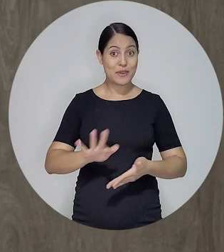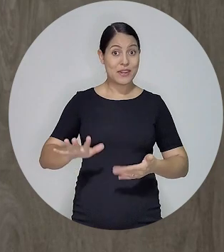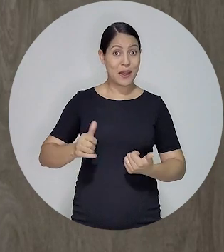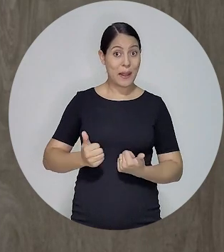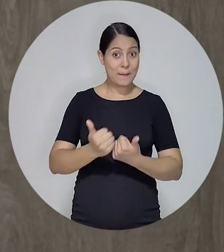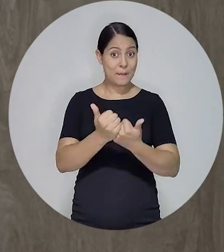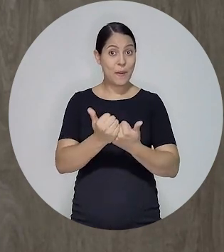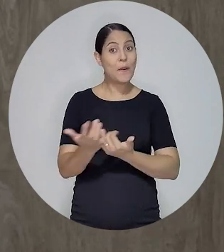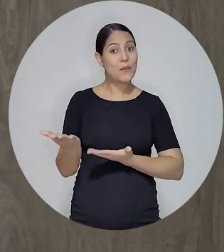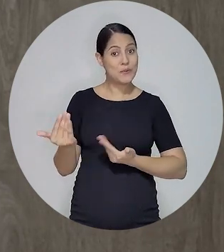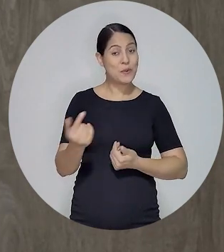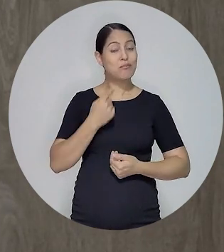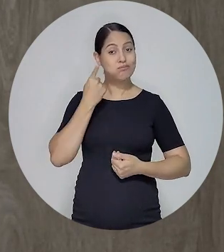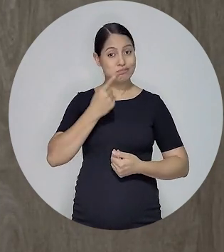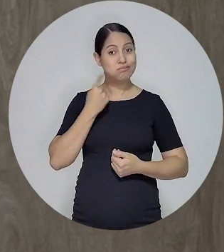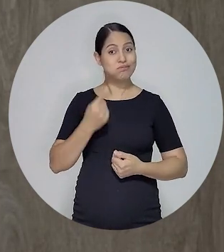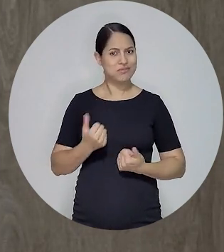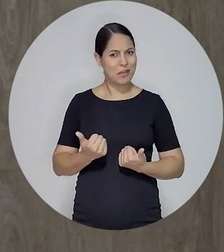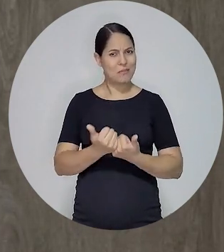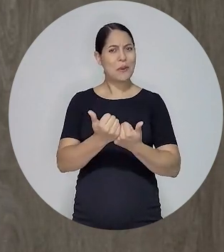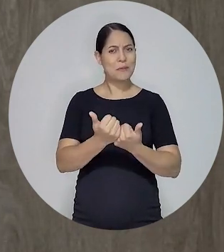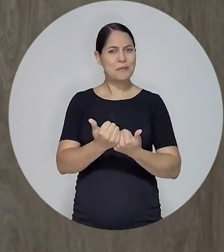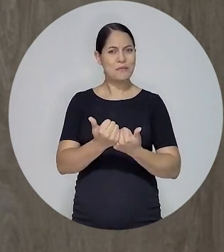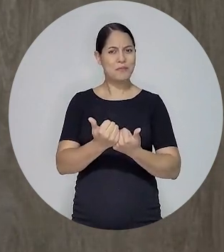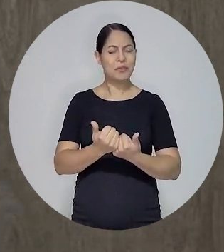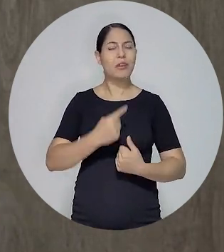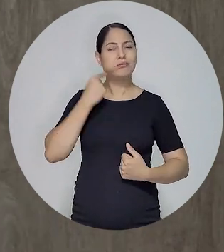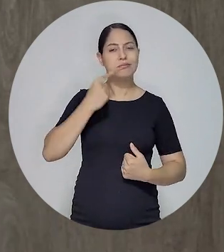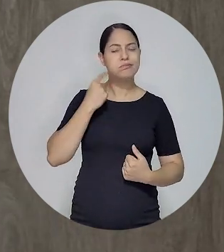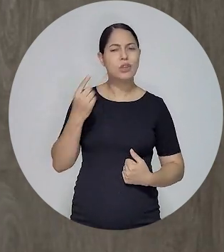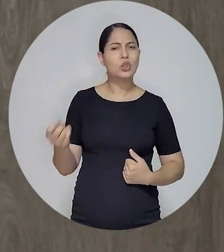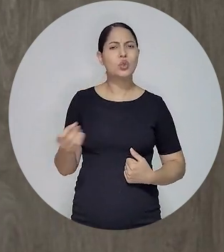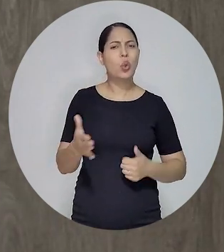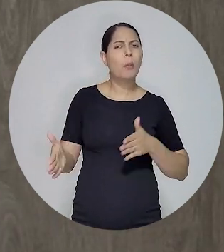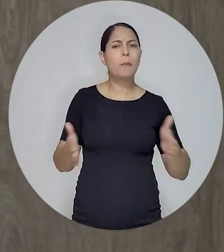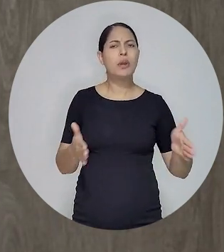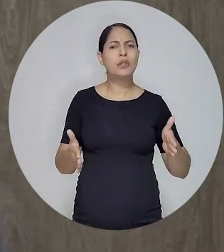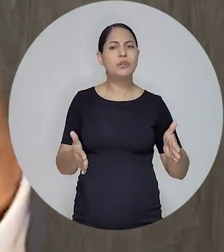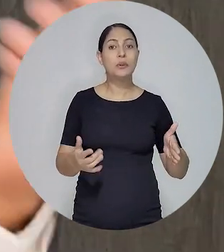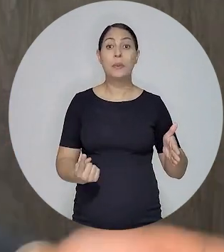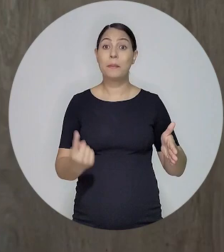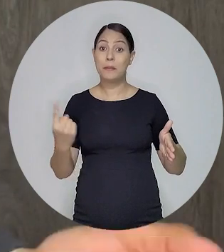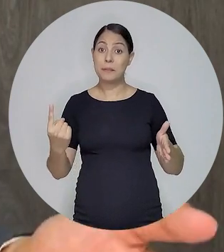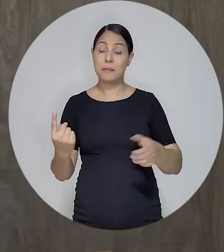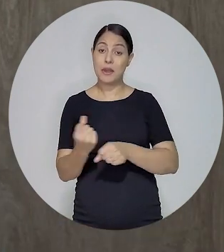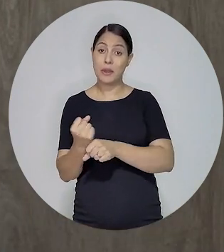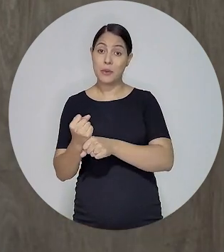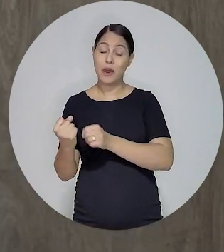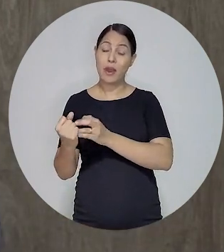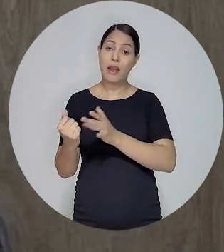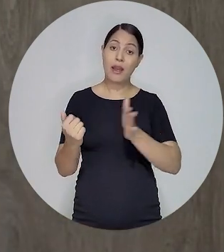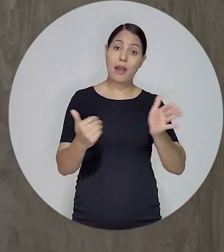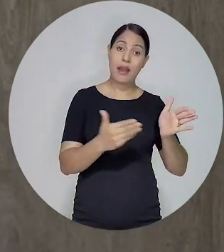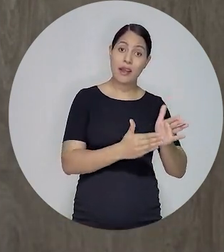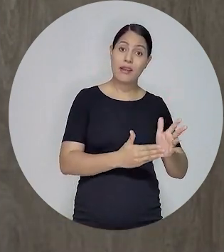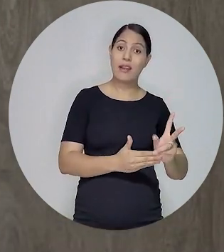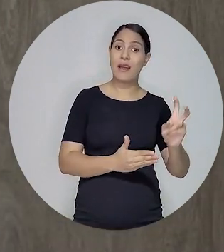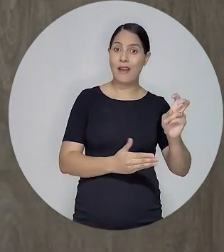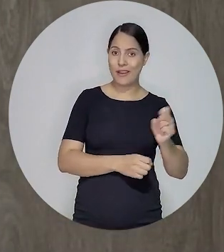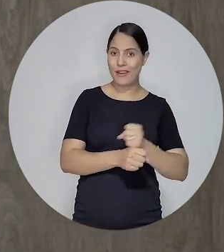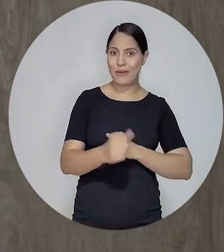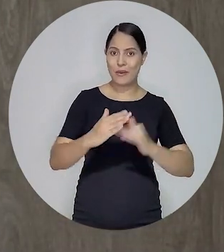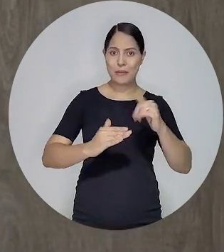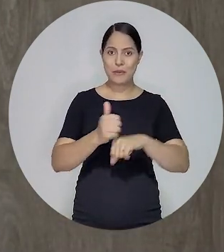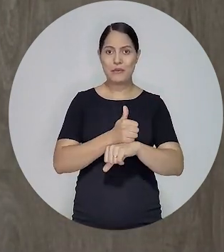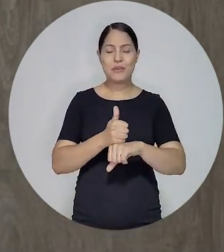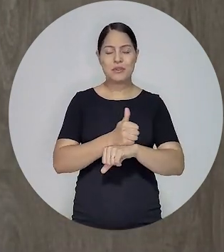Plano Nacional de Apoio à Jovem Advocacia. Entendendo que o jovem advogado, aquele do 1º ao 5º ano no seu